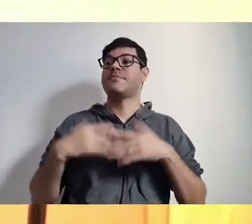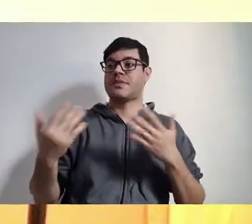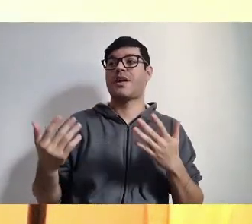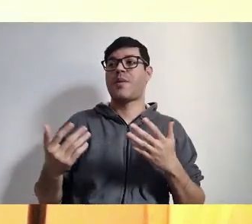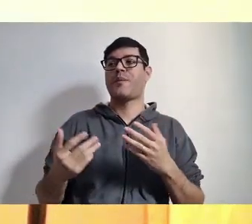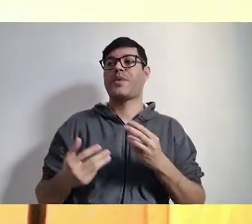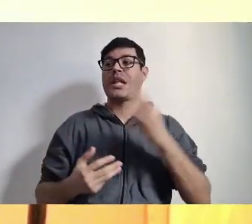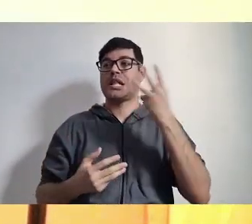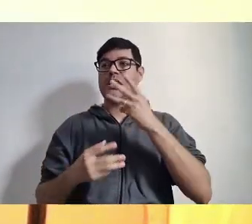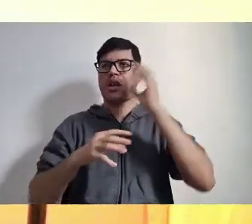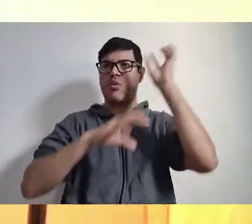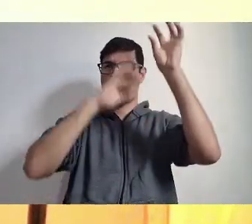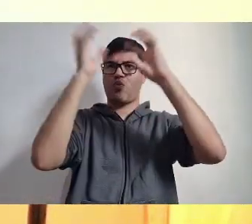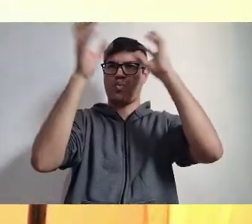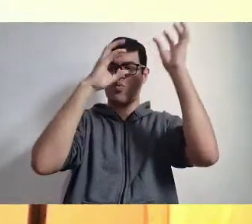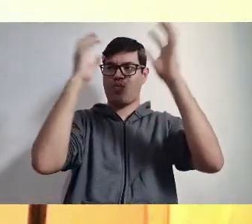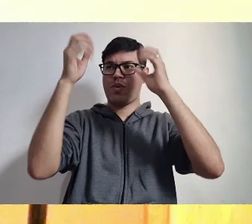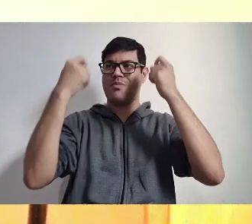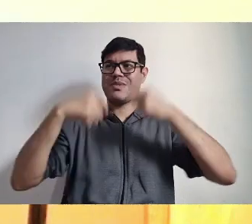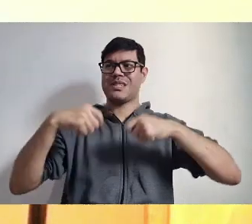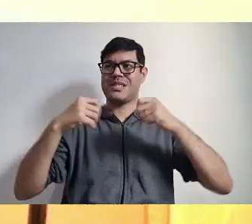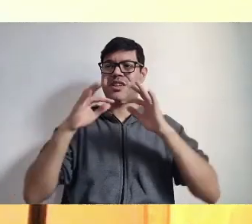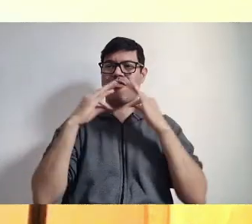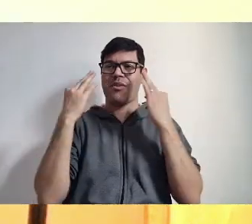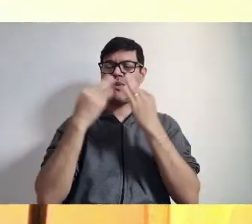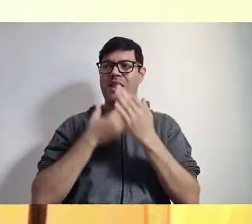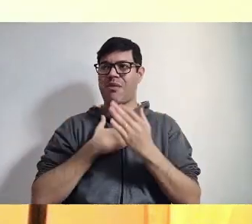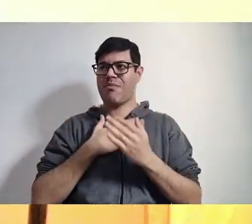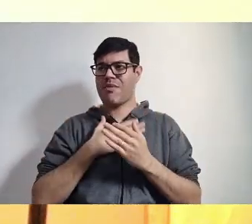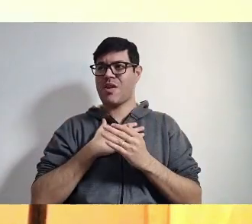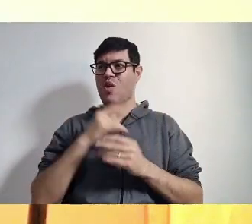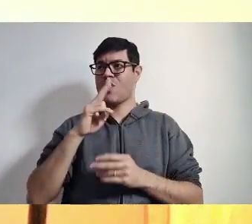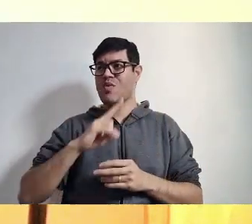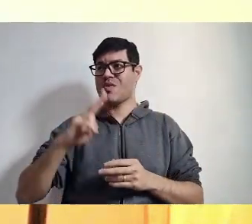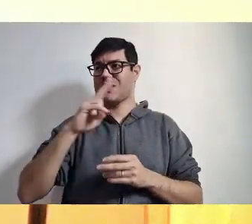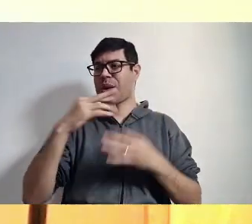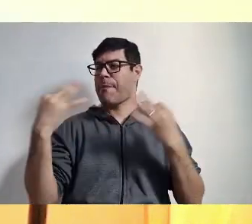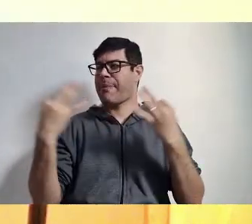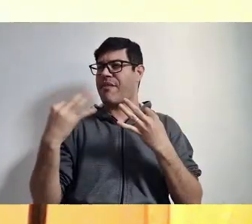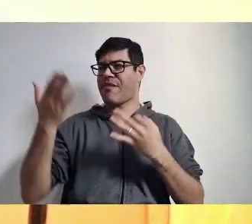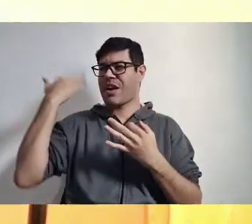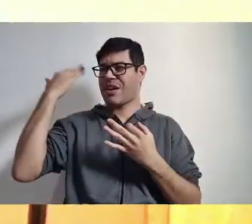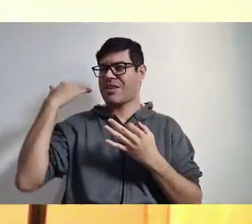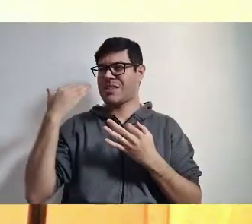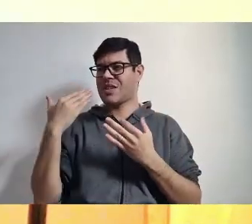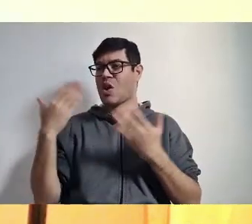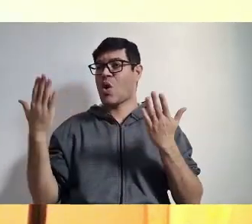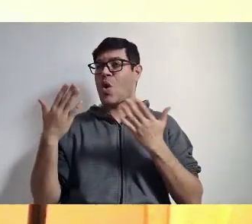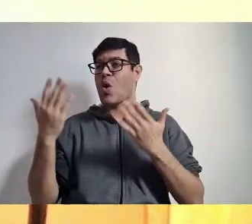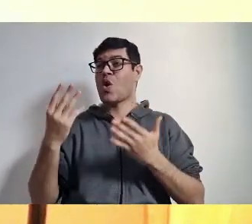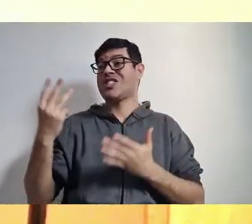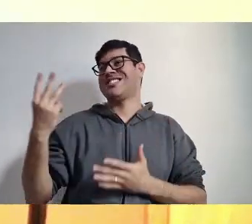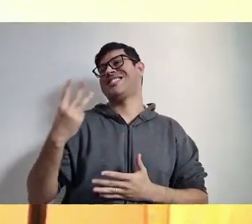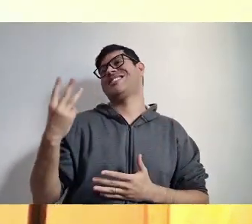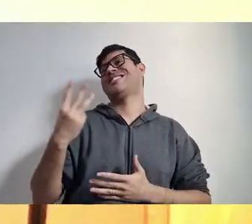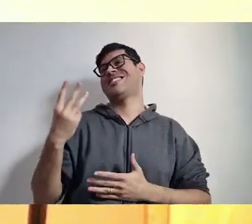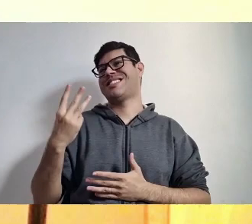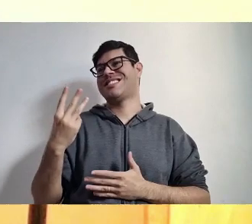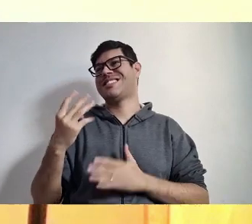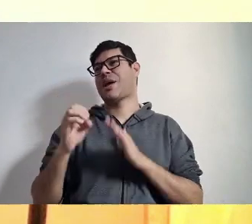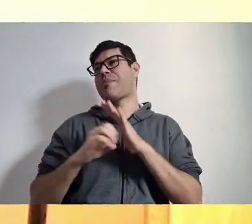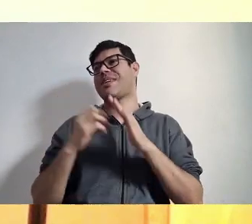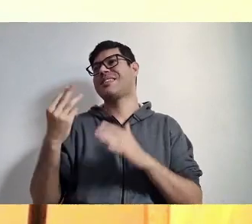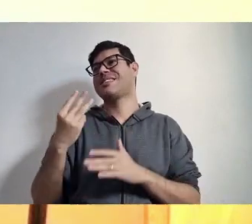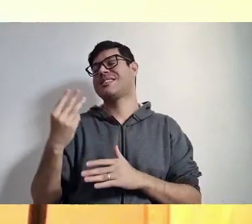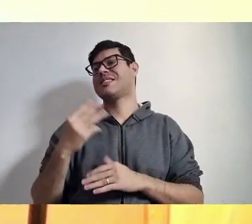eu precisei usar muito da minha família a ambulância, era um serviço perfeito. Depois que terceirizou.